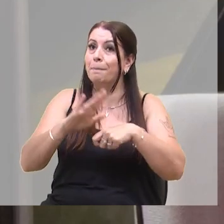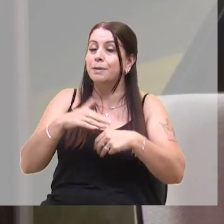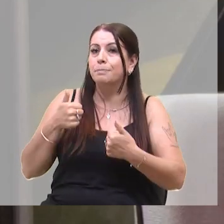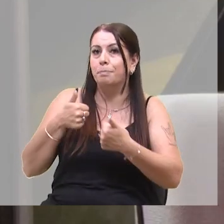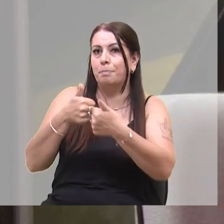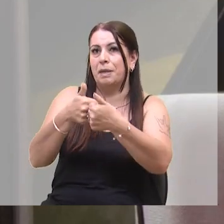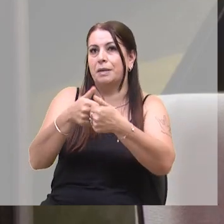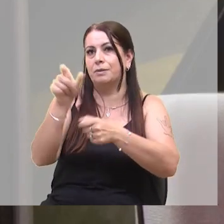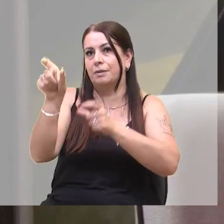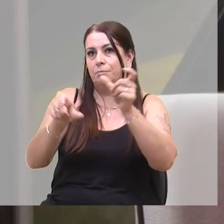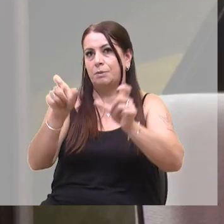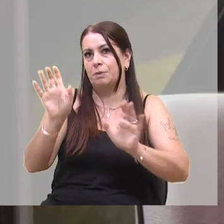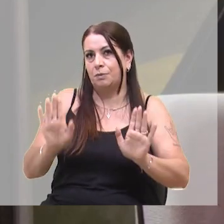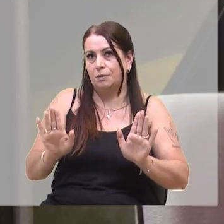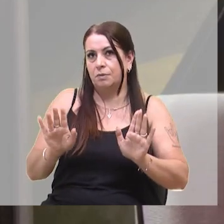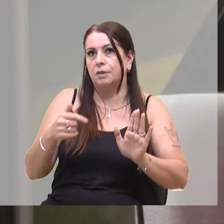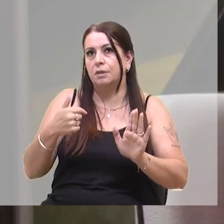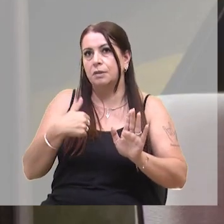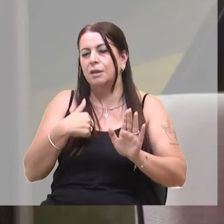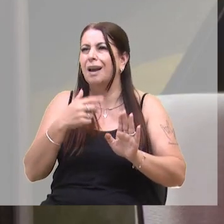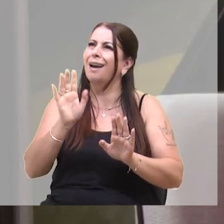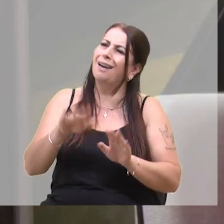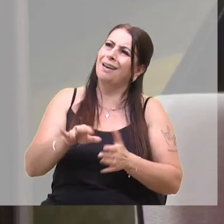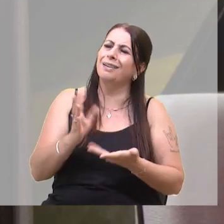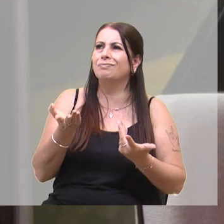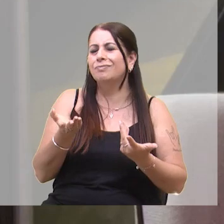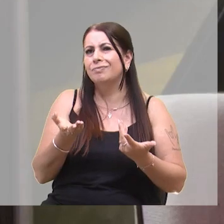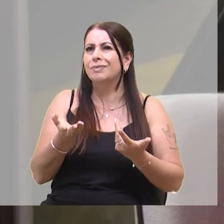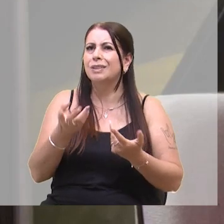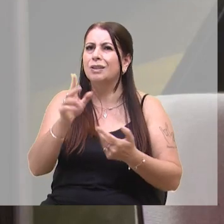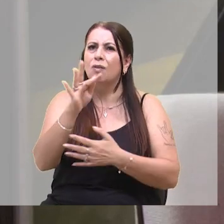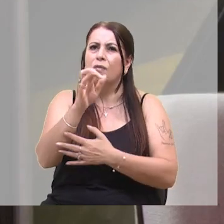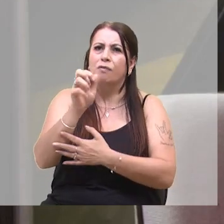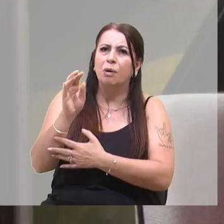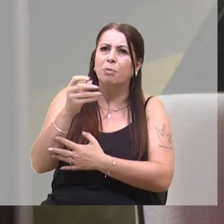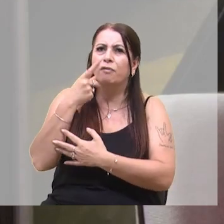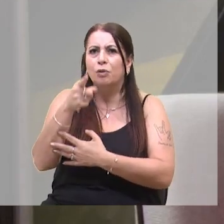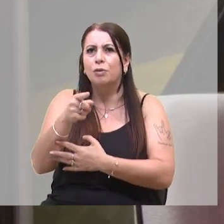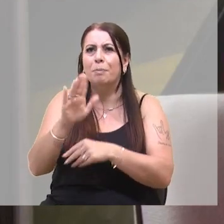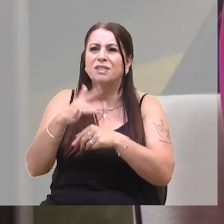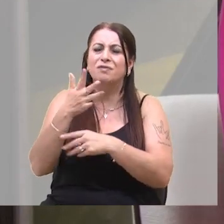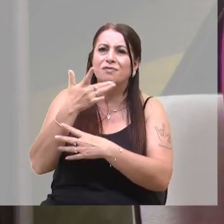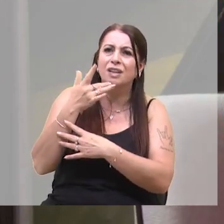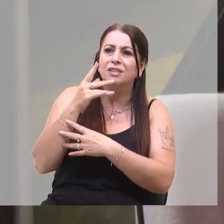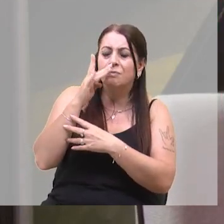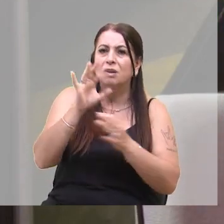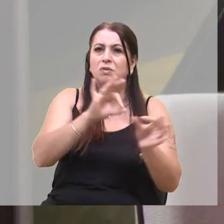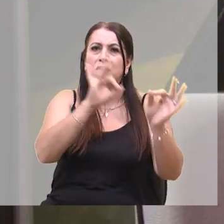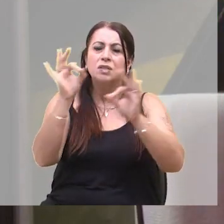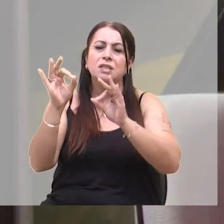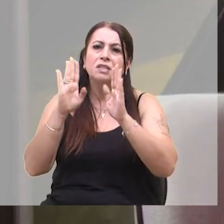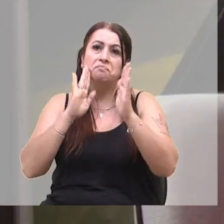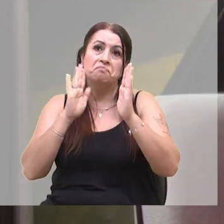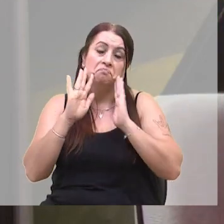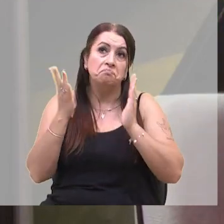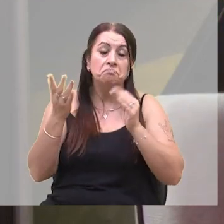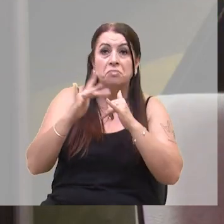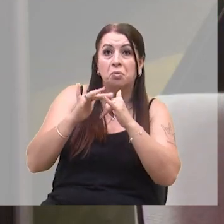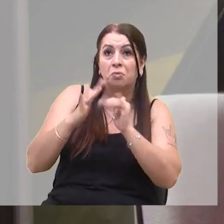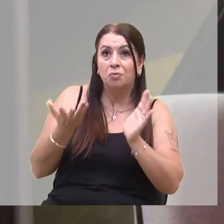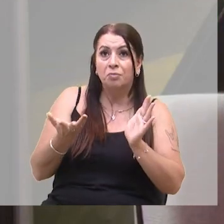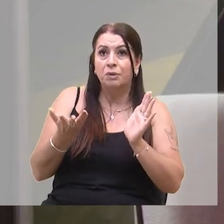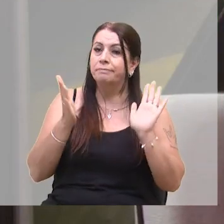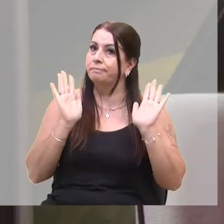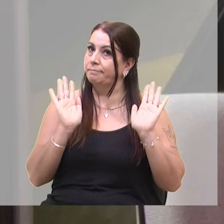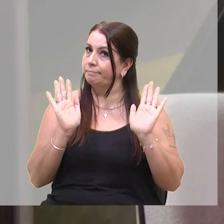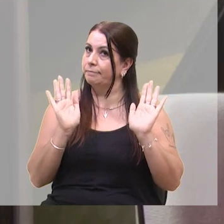a questão do acesso, né? Da possibilidade de estar mais próximo das pessoas. E aí alguém vai dizer, ah, mas puxa vida, o Fábio acabou de falar, é muito